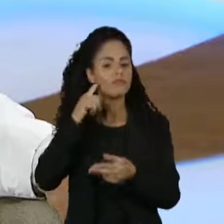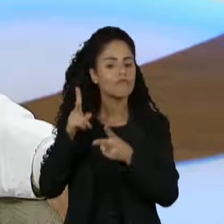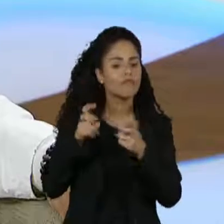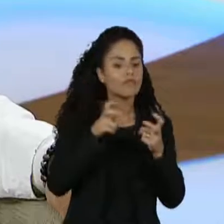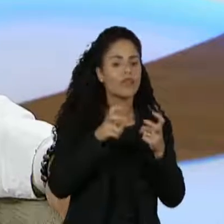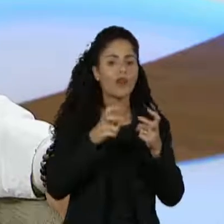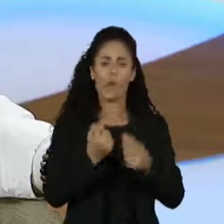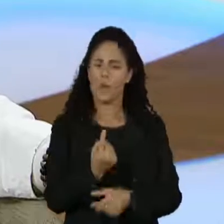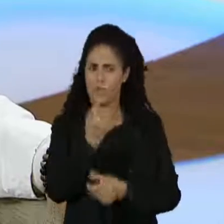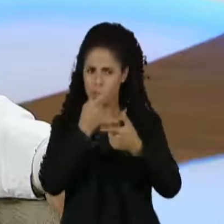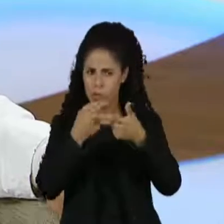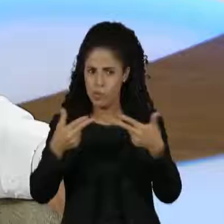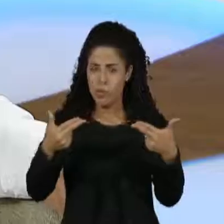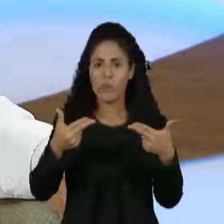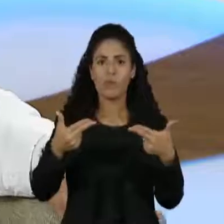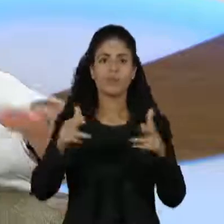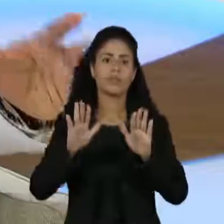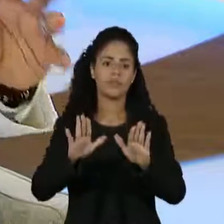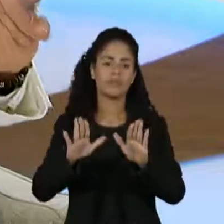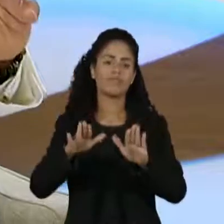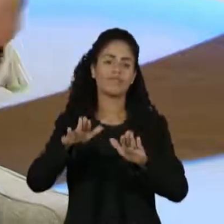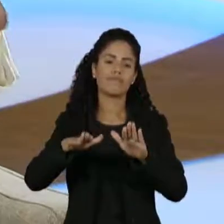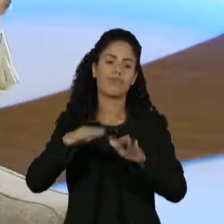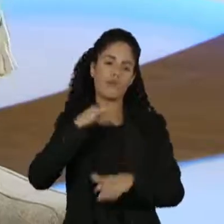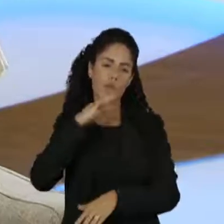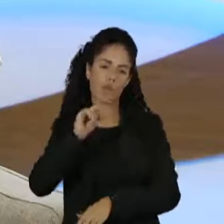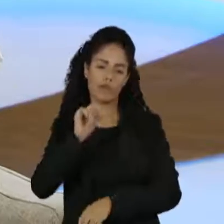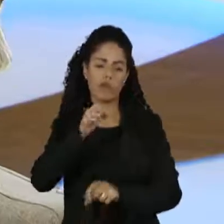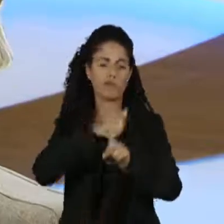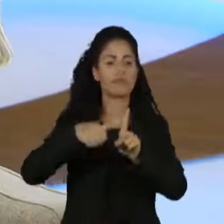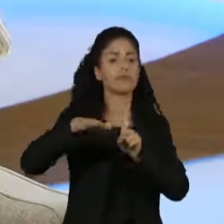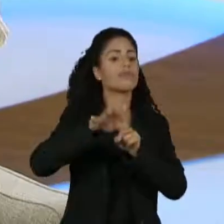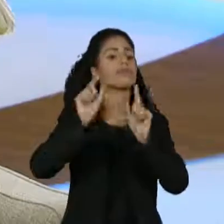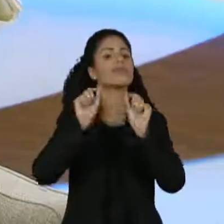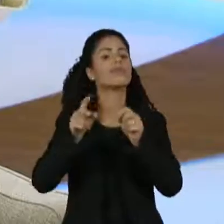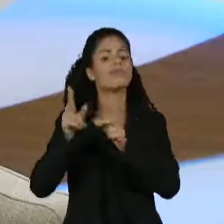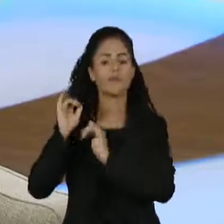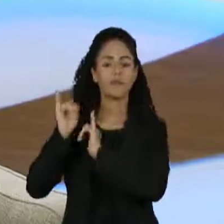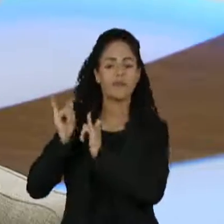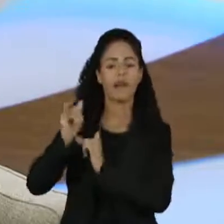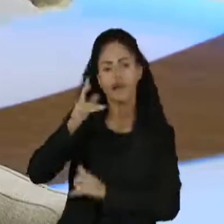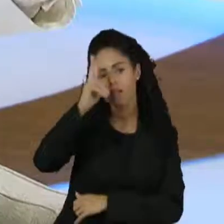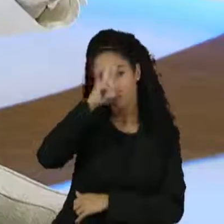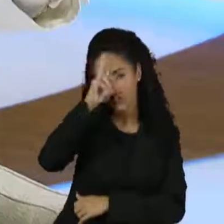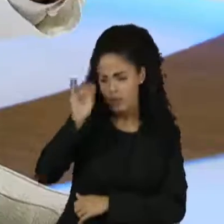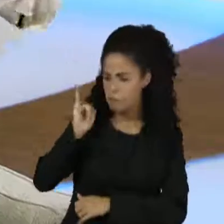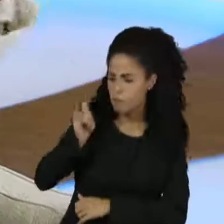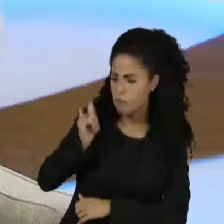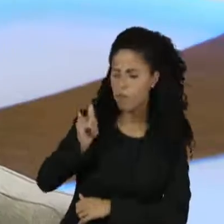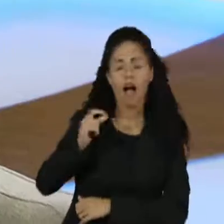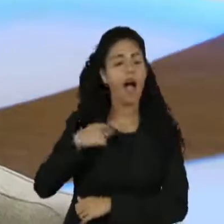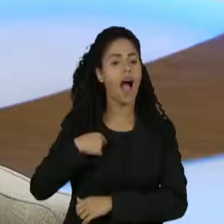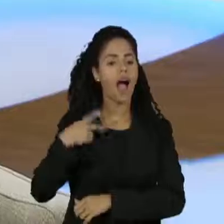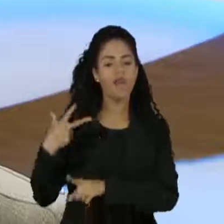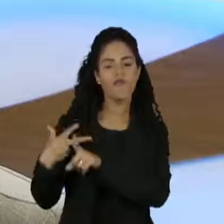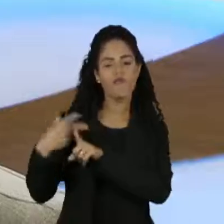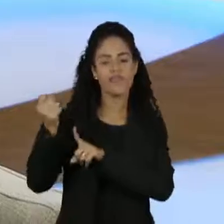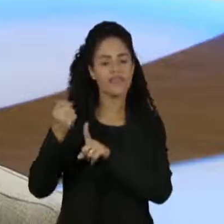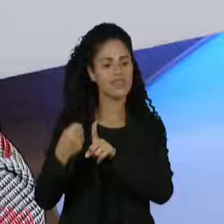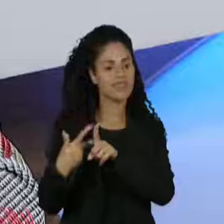uma coisa que é uma estrutura ruim, a história é sempre contada do lado de quem pensa ter